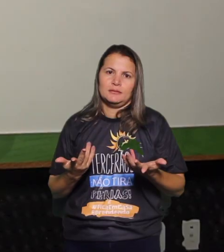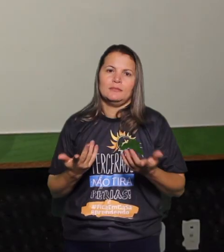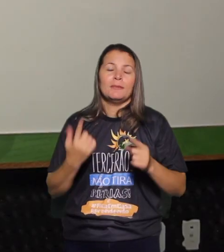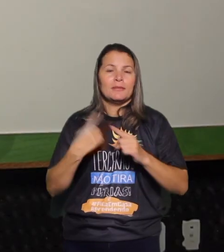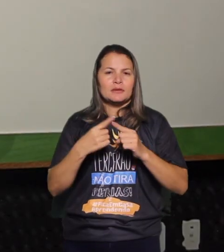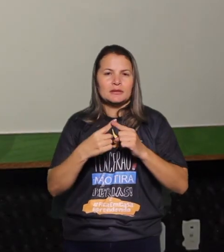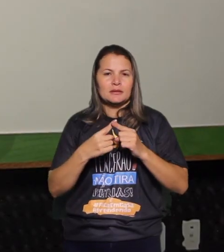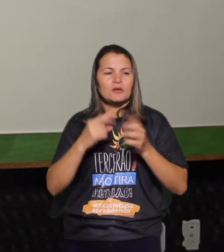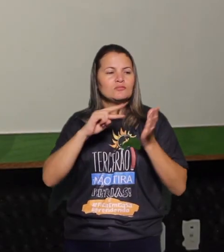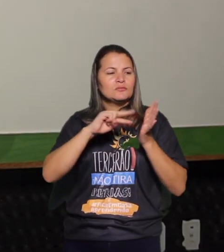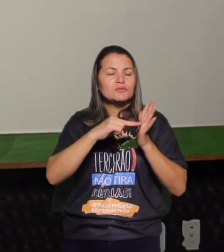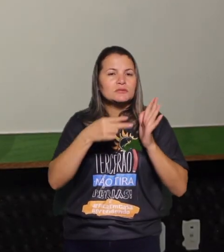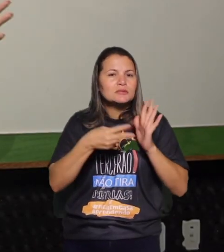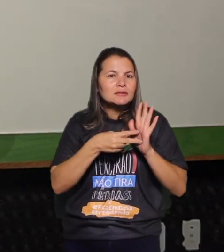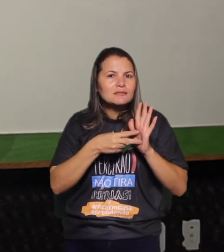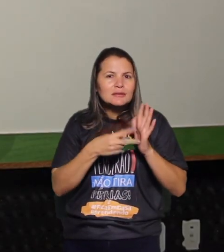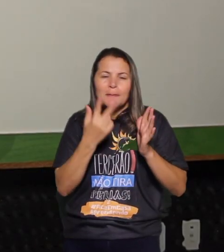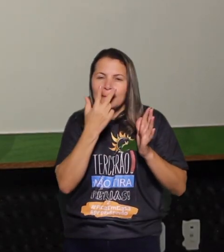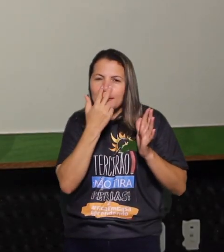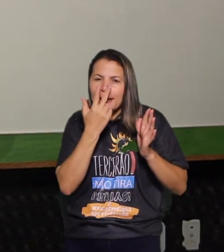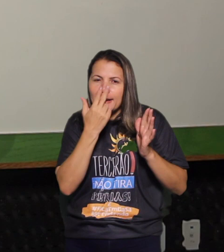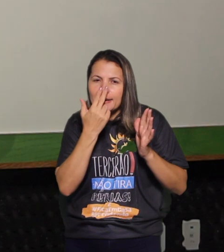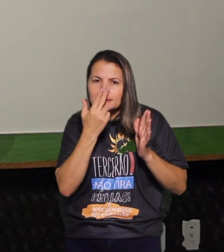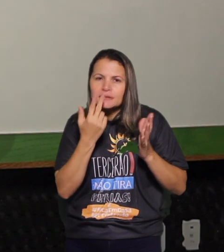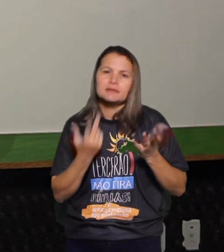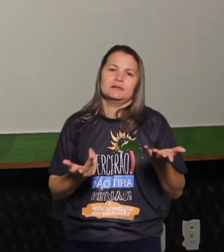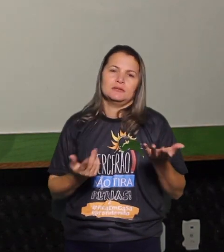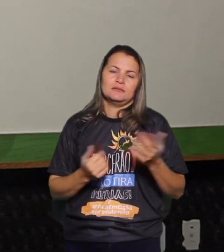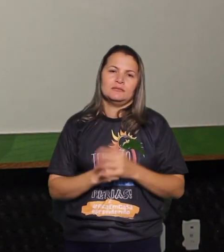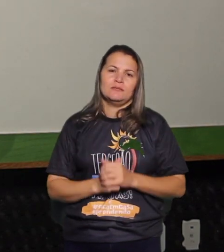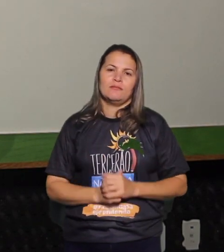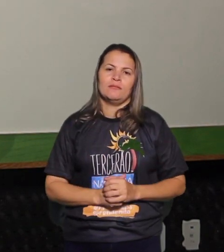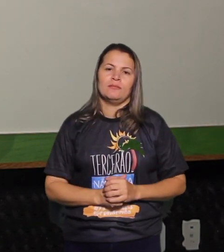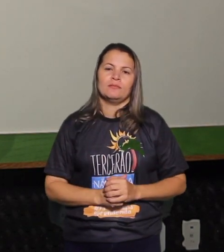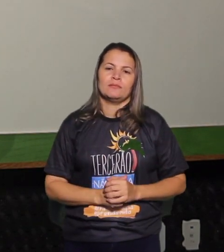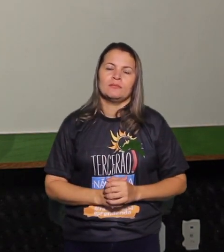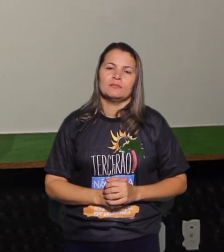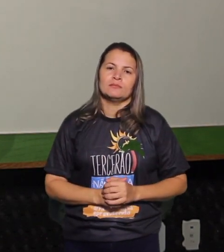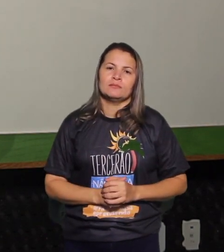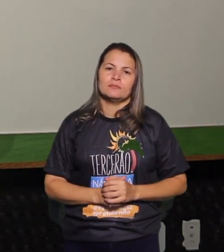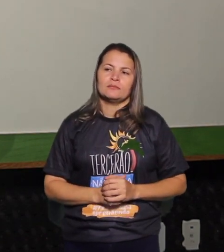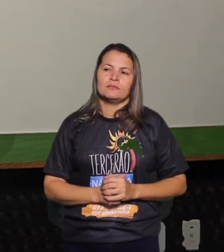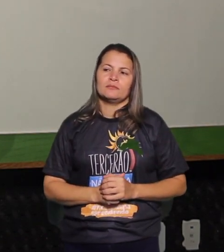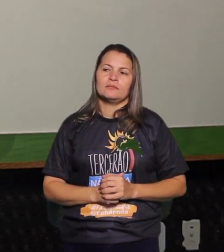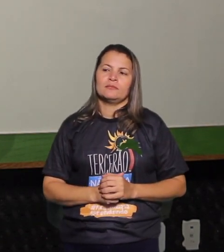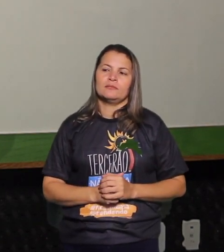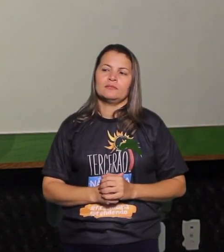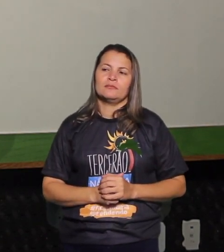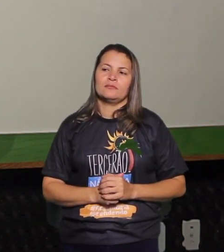conceitual, certa semelhança de significados, de conceitos.